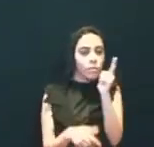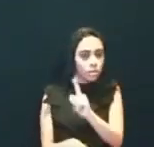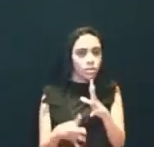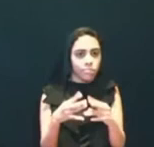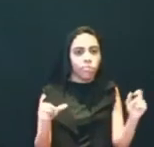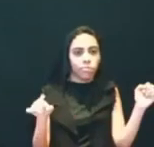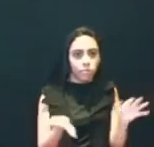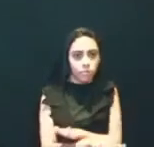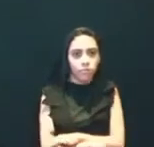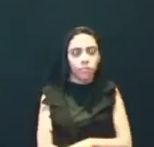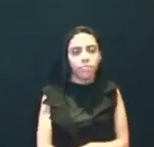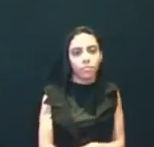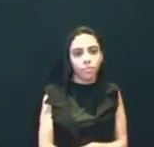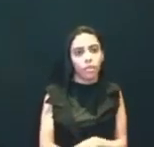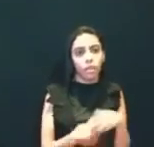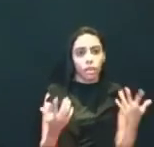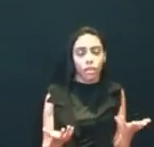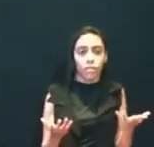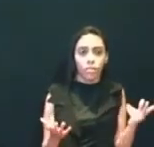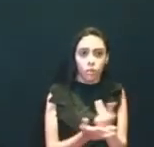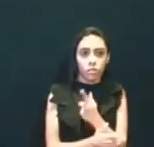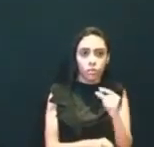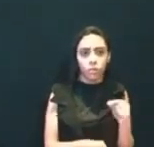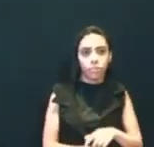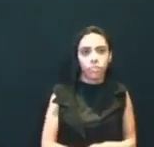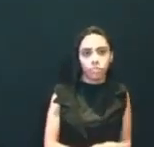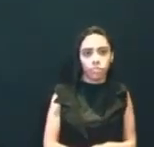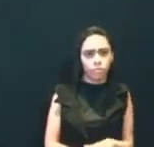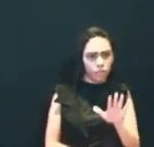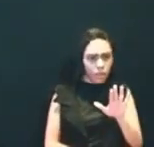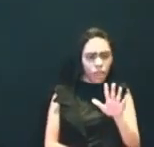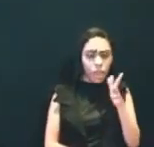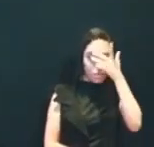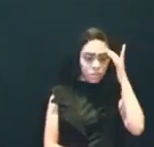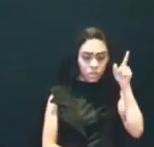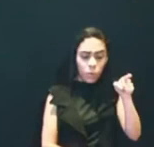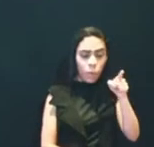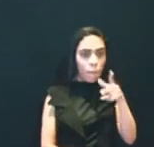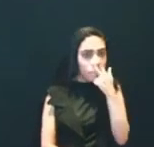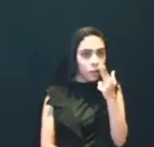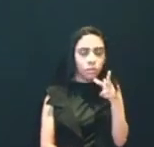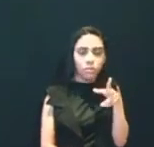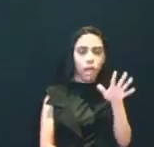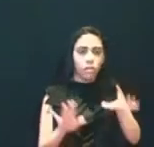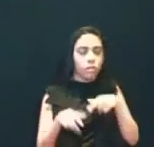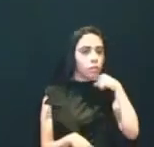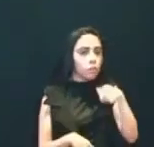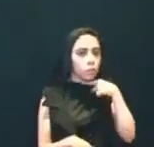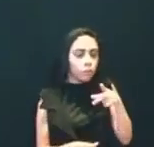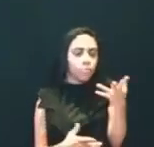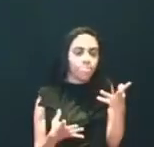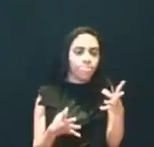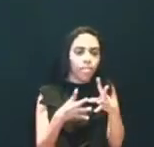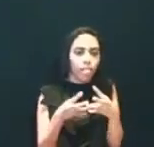curado. Bom, mas o paciente ele pode não alcançar essa remissão.